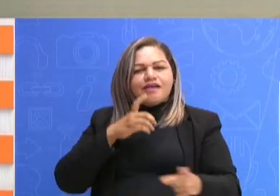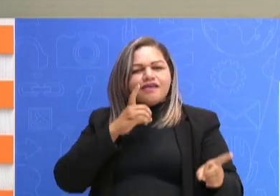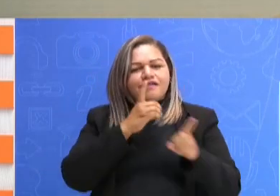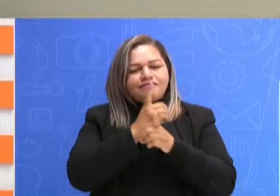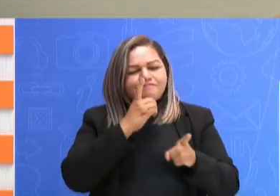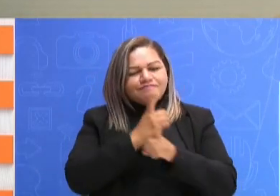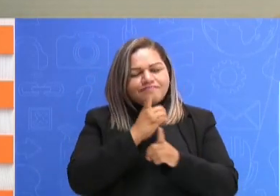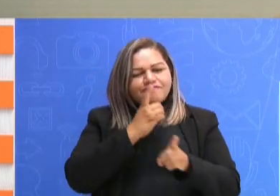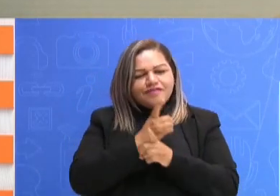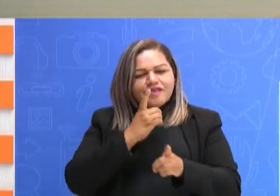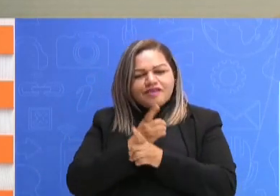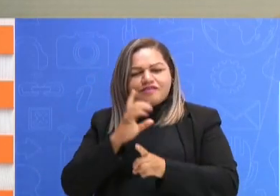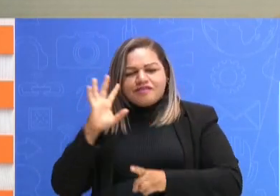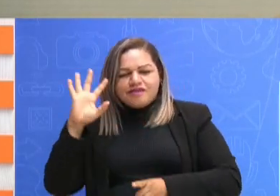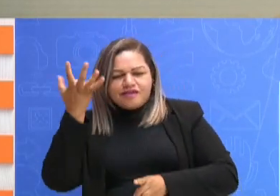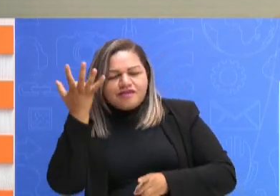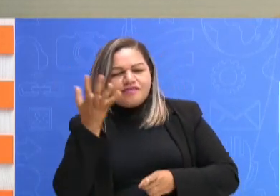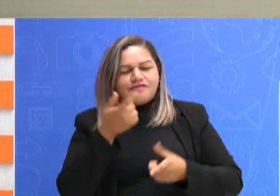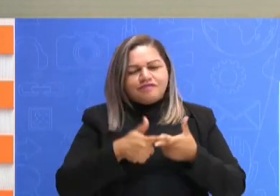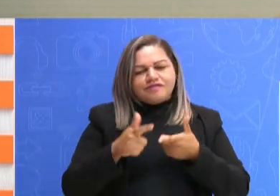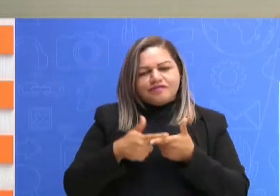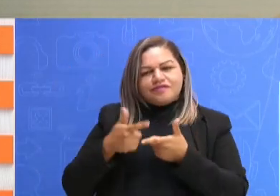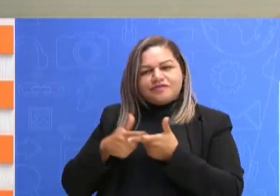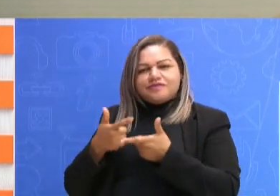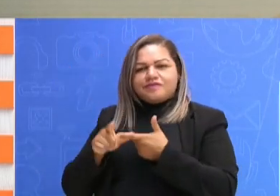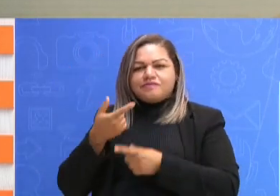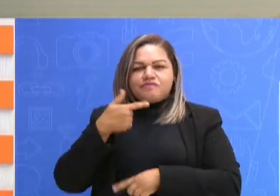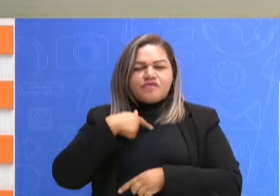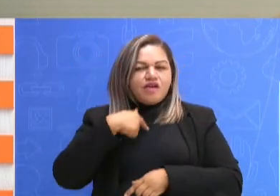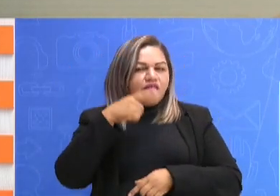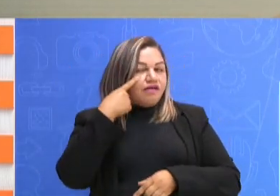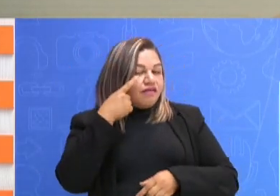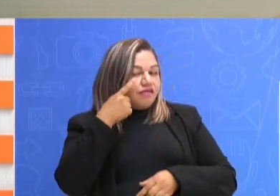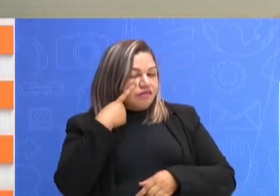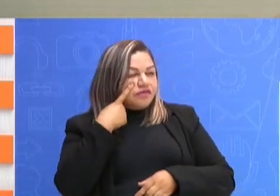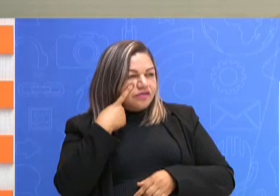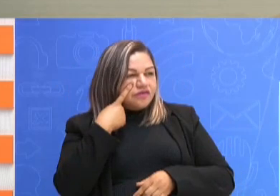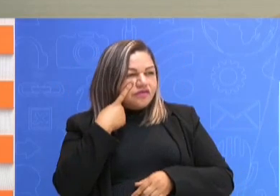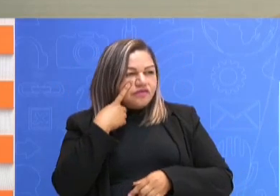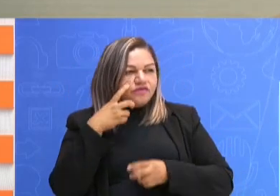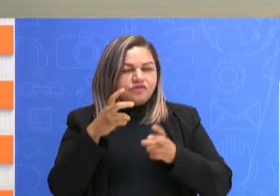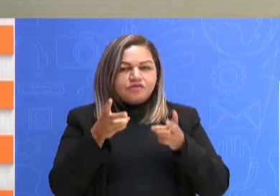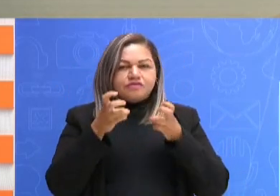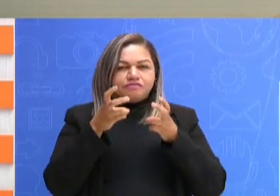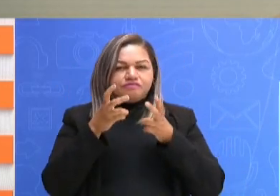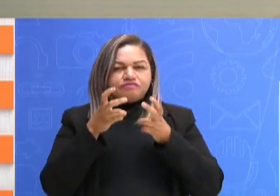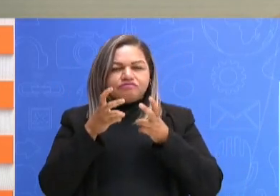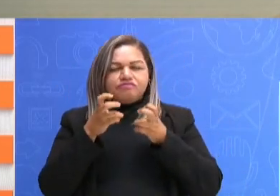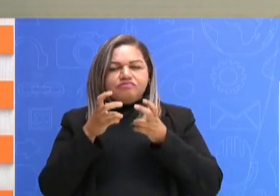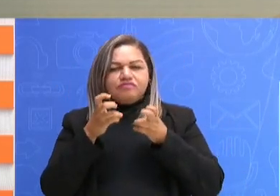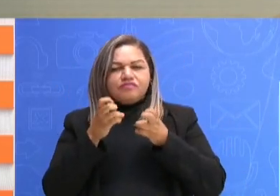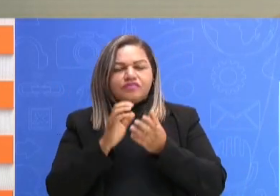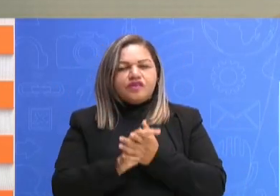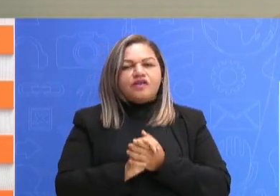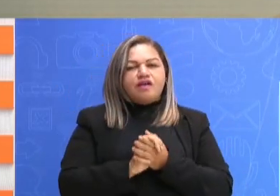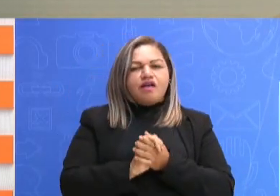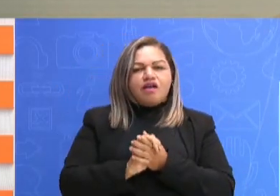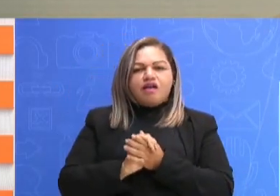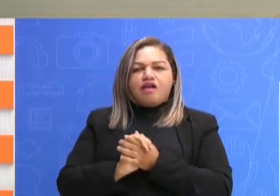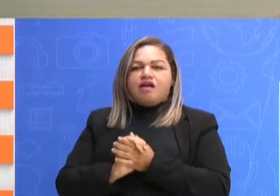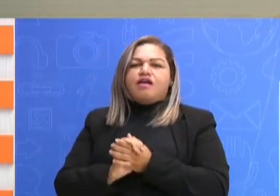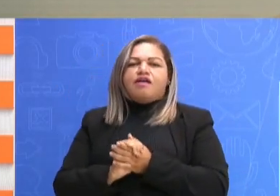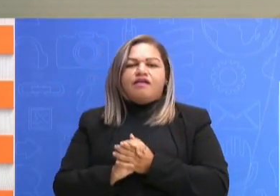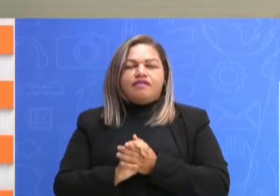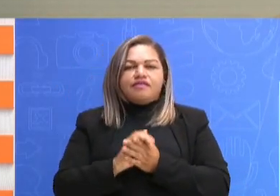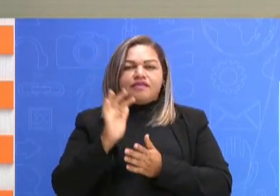dos problemas que porventura vierem a acontecer. Eu vi uma coisa muito interessante de uma jovem que falou da Unifacema.